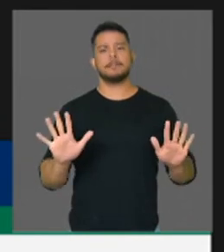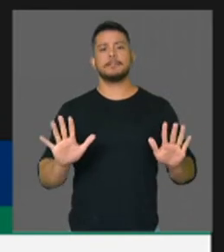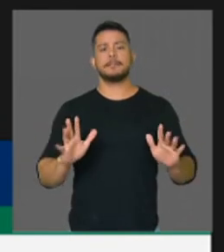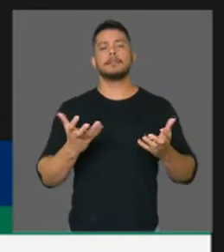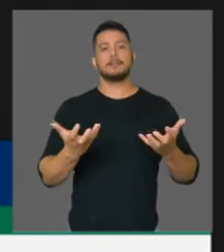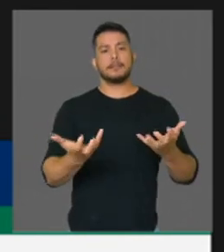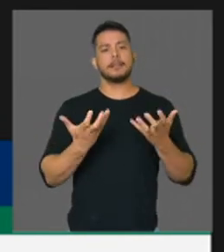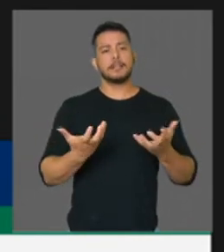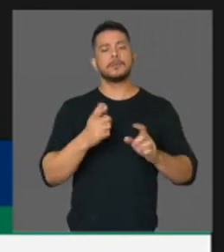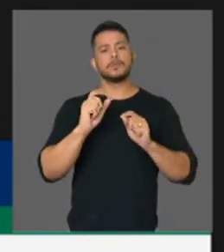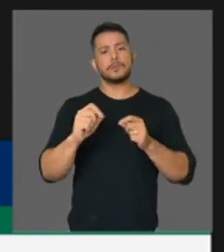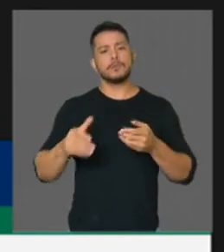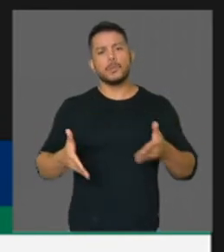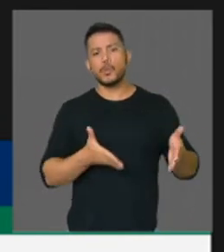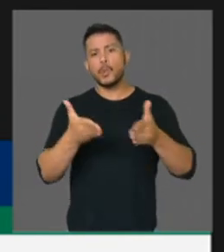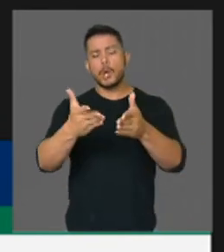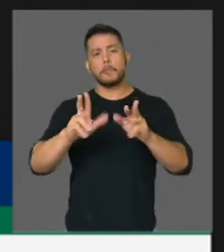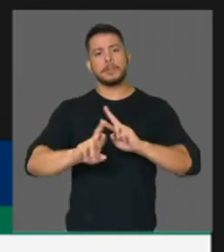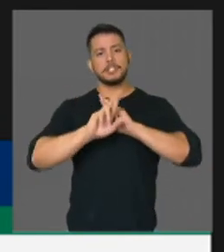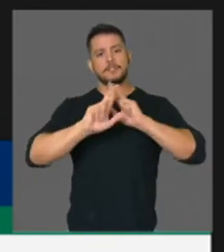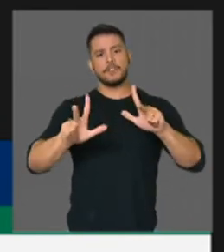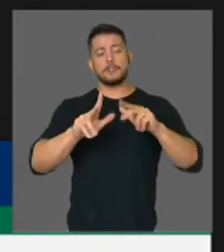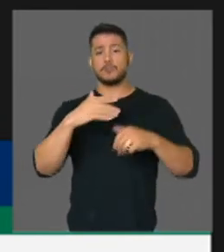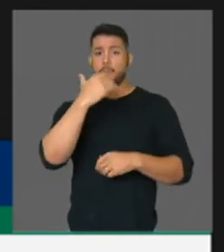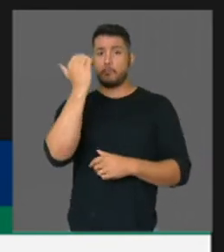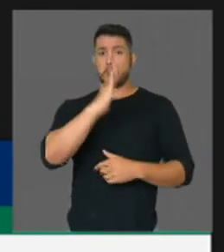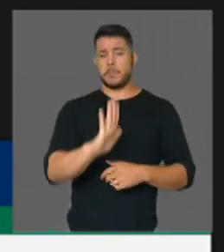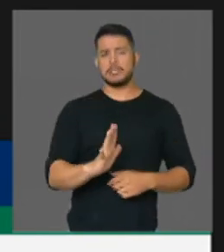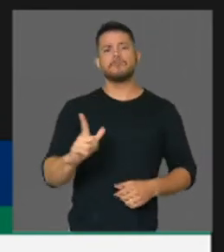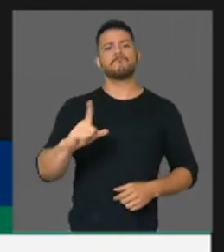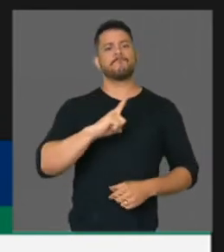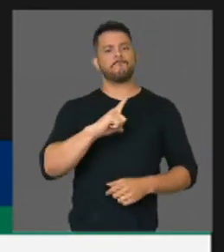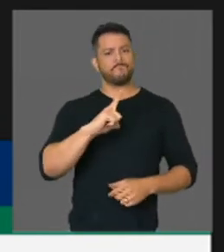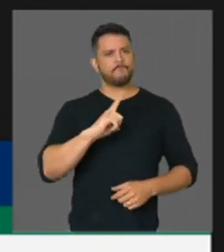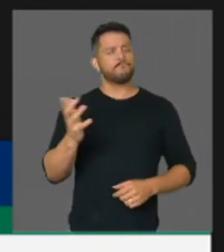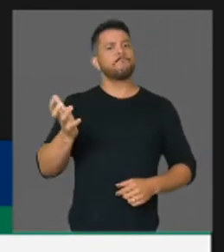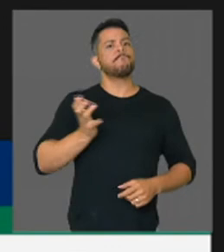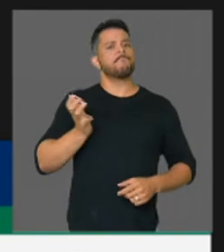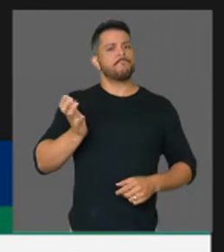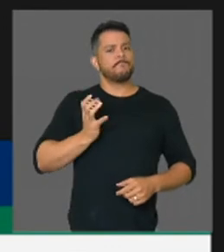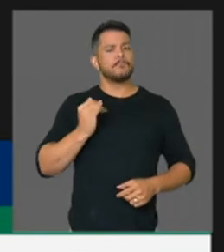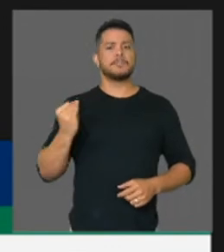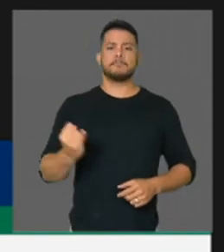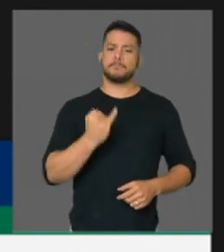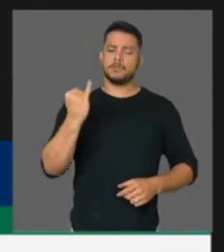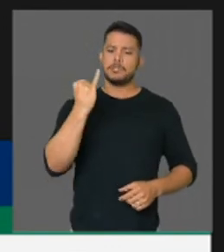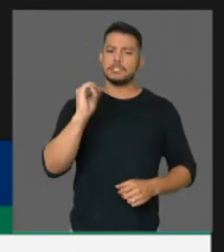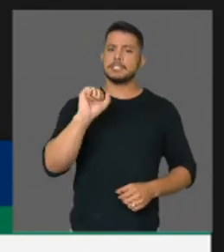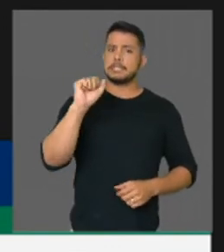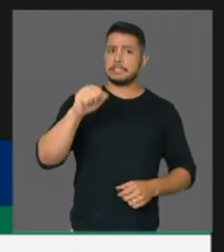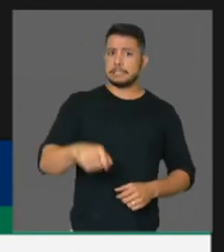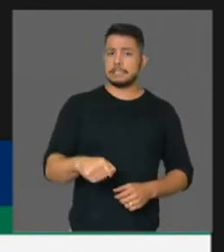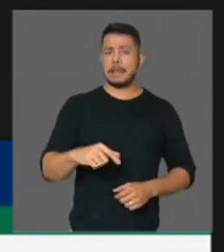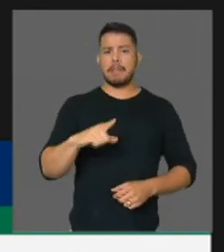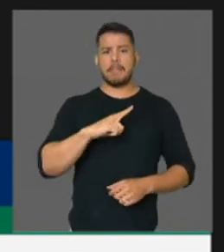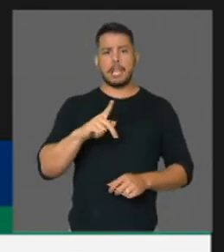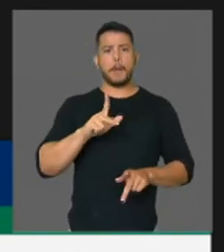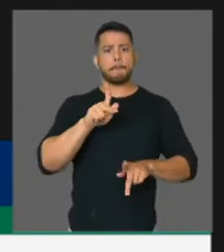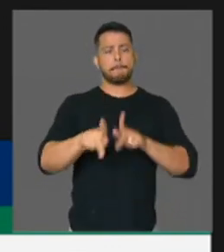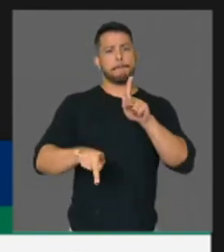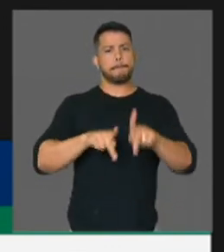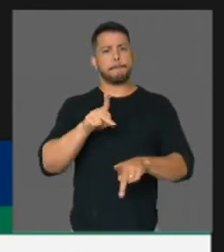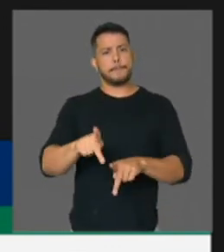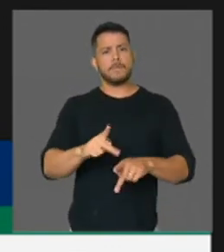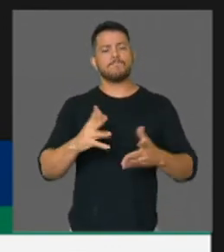nosso próprio caminho. O Brasil é um país rico e que tem grandeza, tem riqueza, tem um povo alvissareiro,